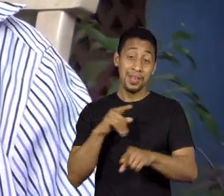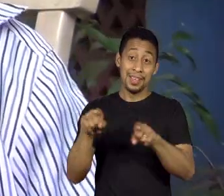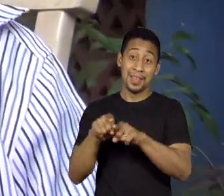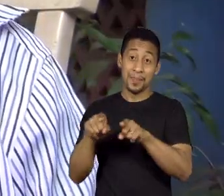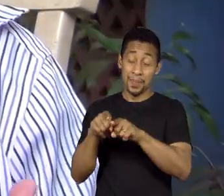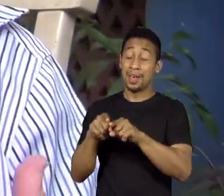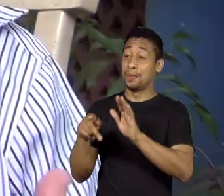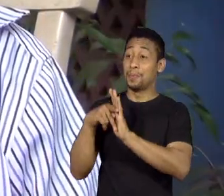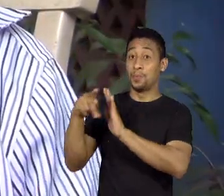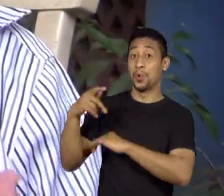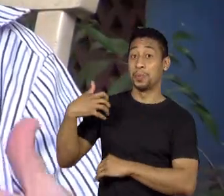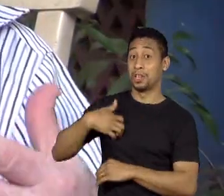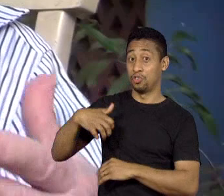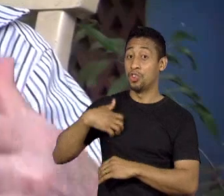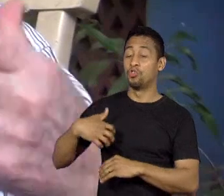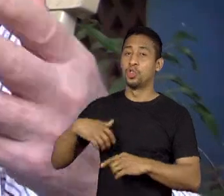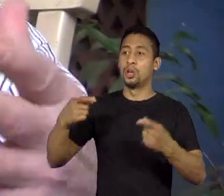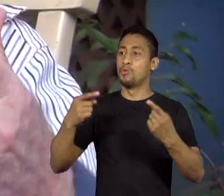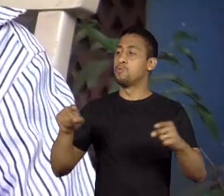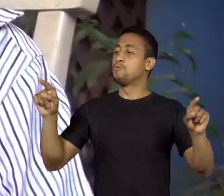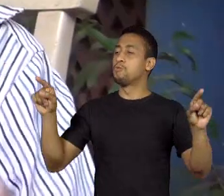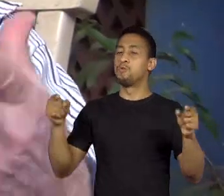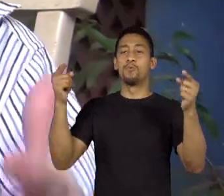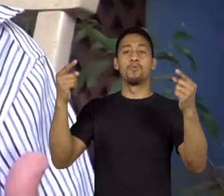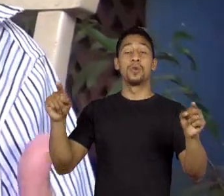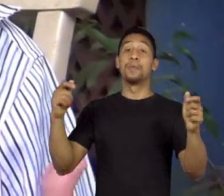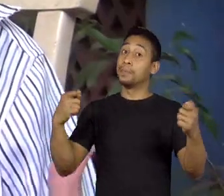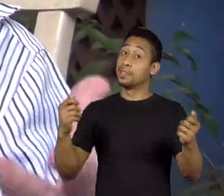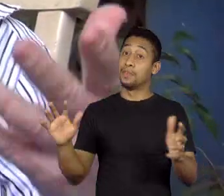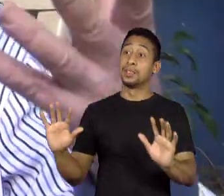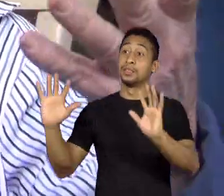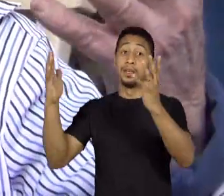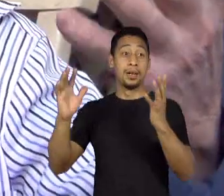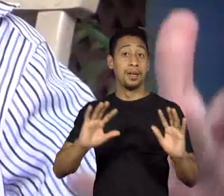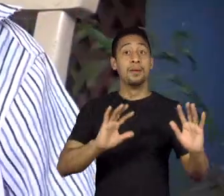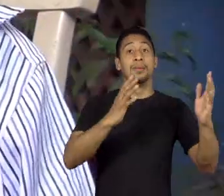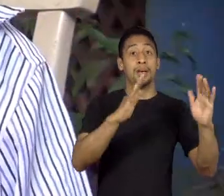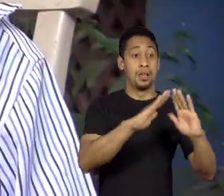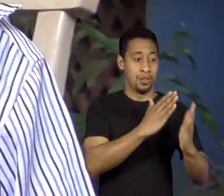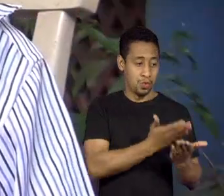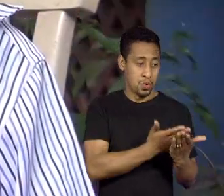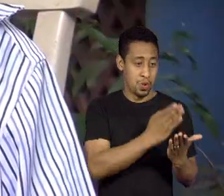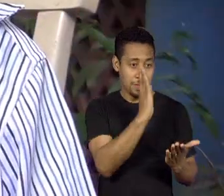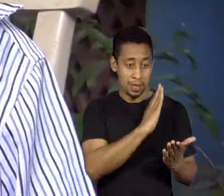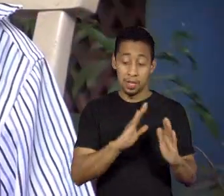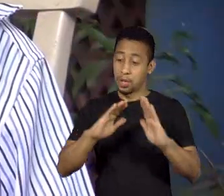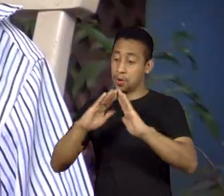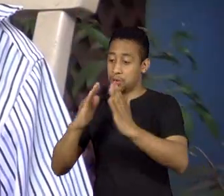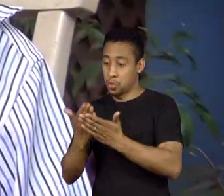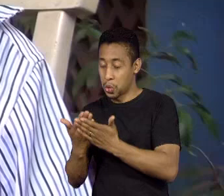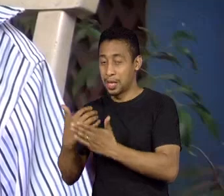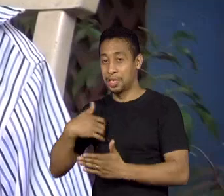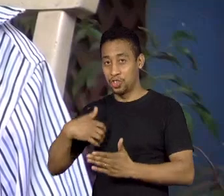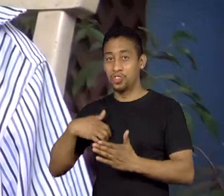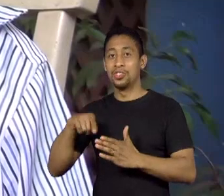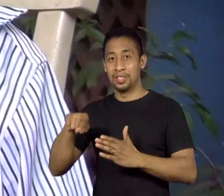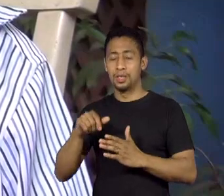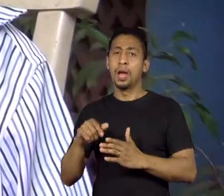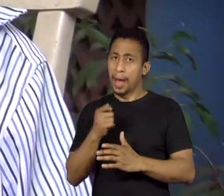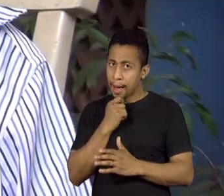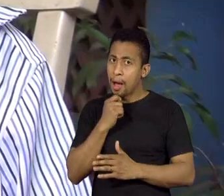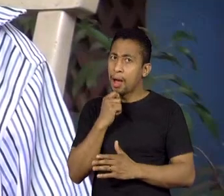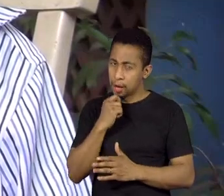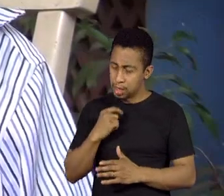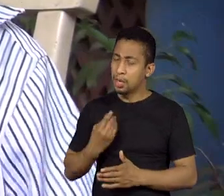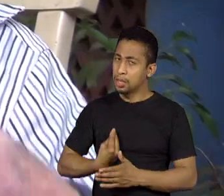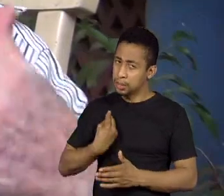porque eles tinham que celebrar, que a escola ainda existe lá em Buenos Aires, em uma periferia. Ela